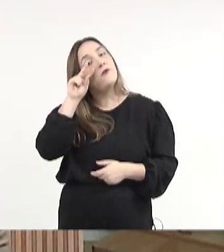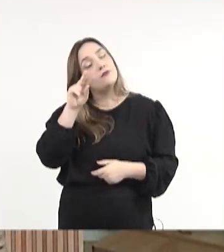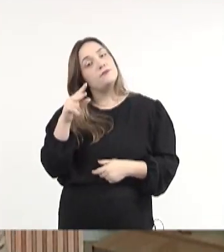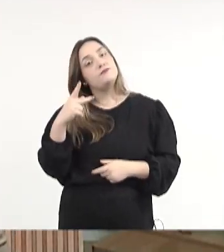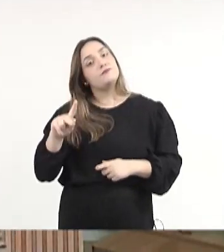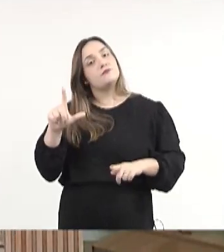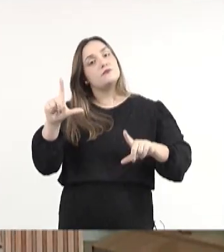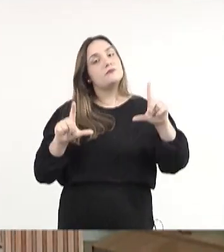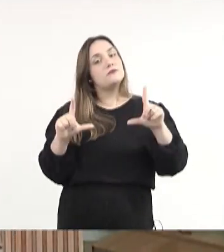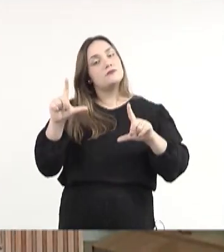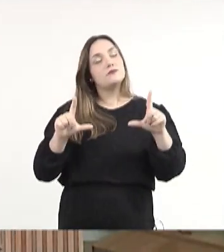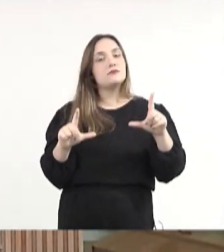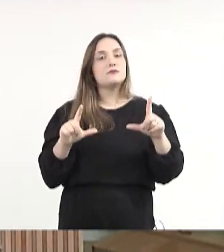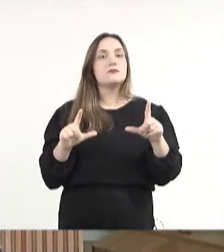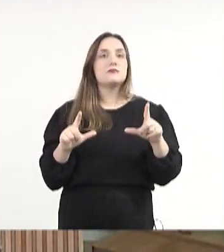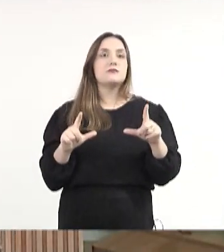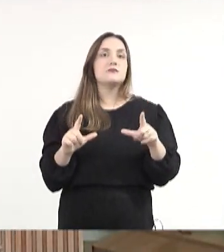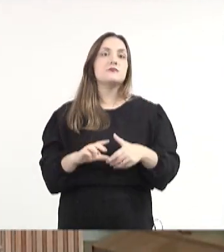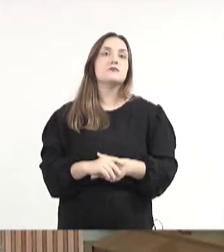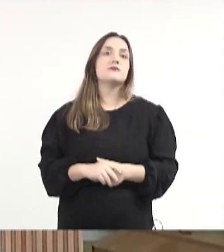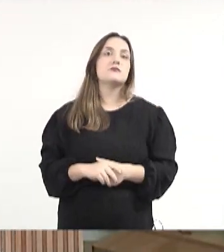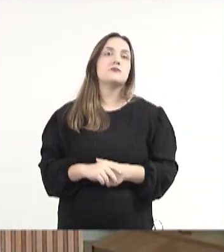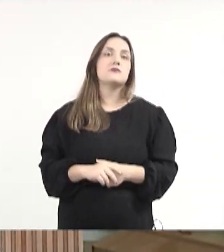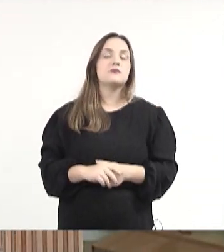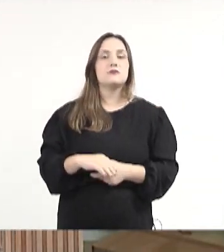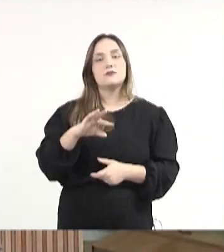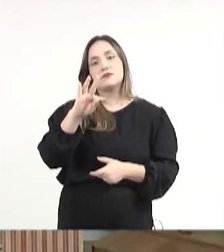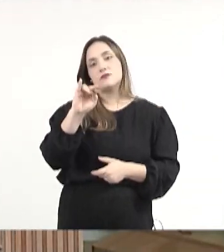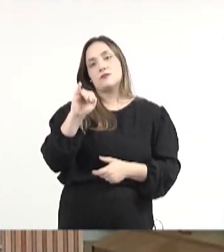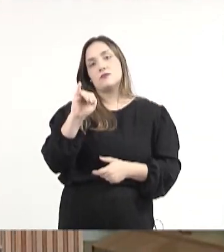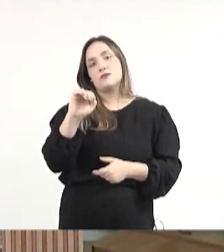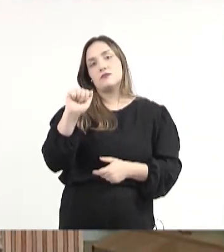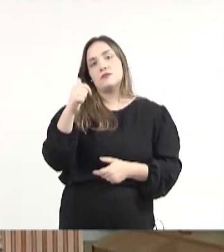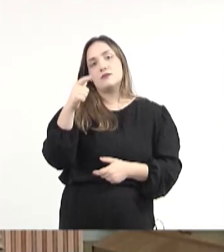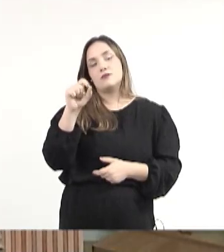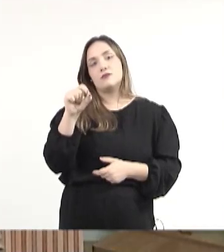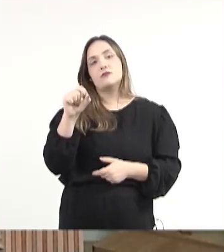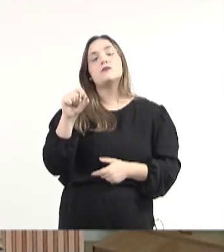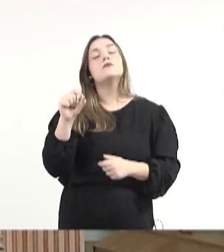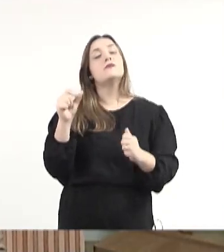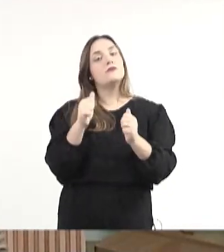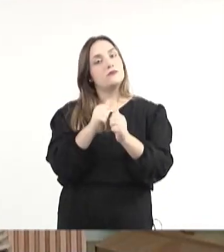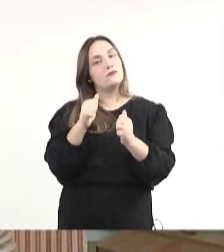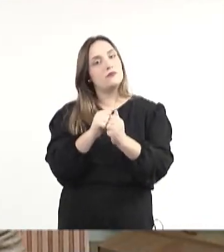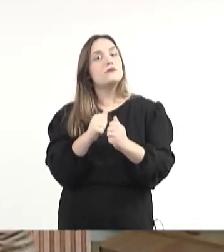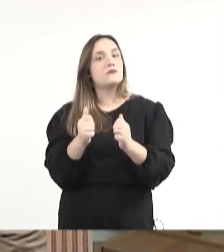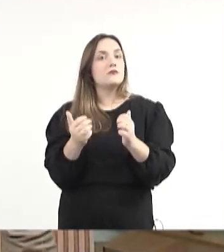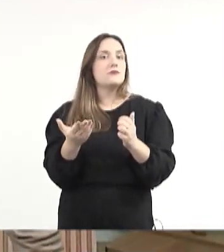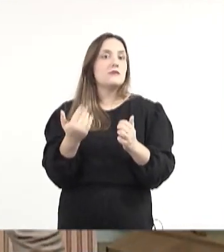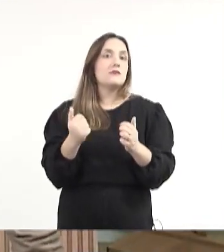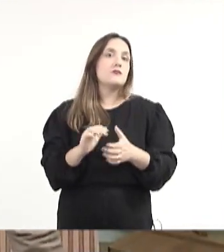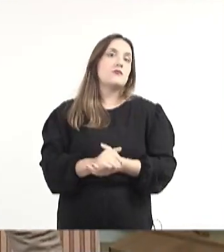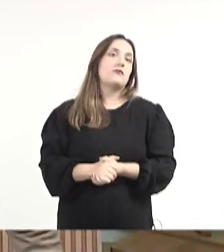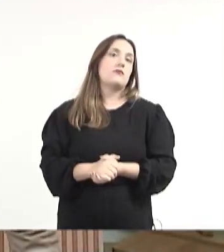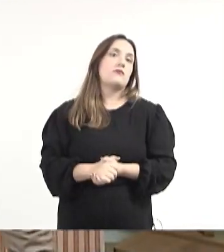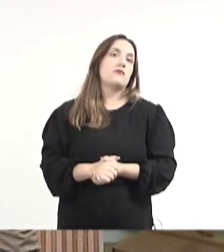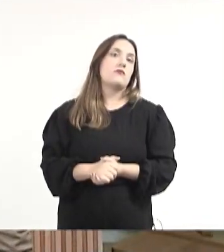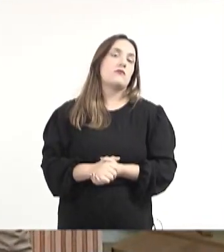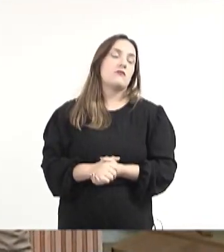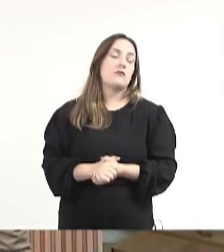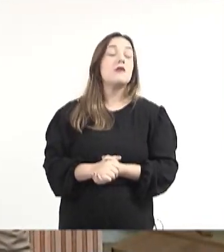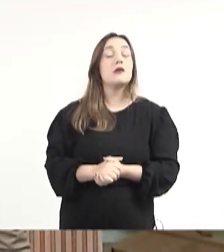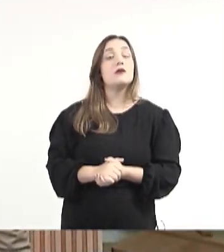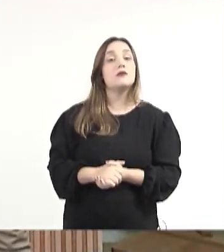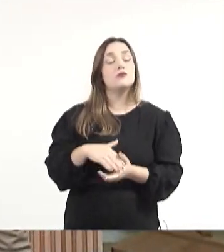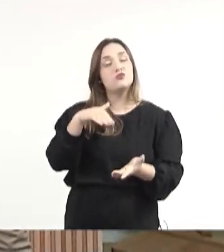tela todo dia. A gente queria agradecer, na verdade, o Tião Santana, né? Que é o coordenador técnico aqui da TV Alemes. Mas desde que o